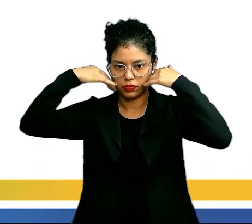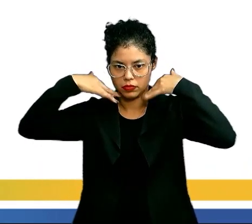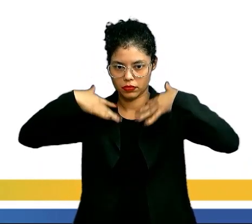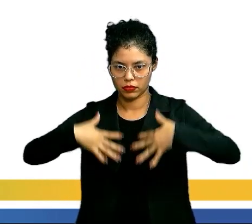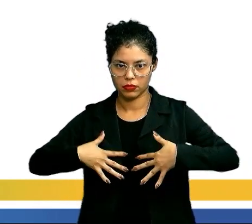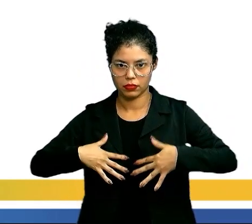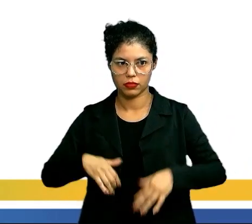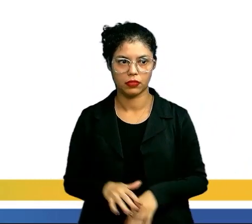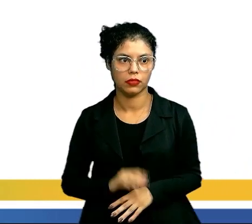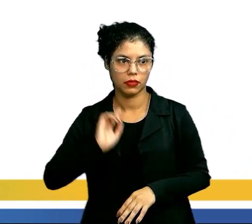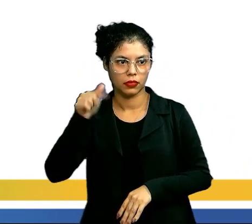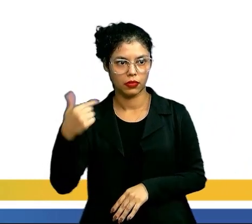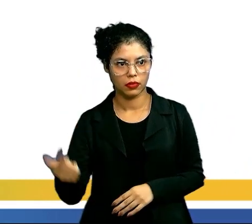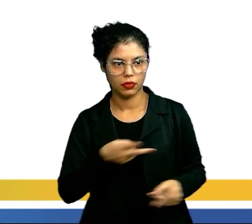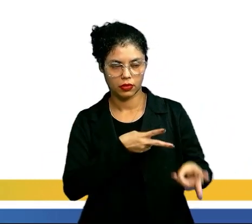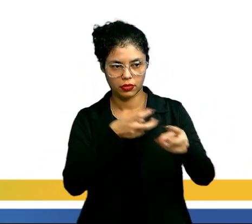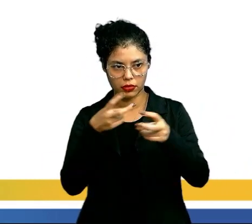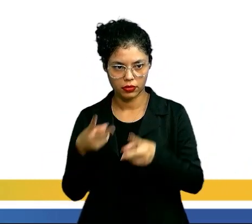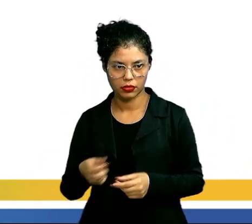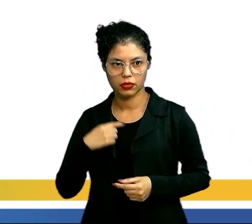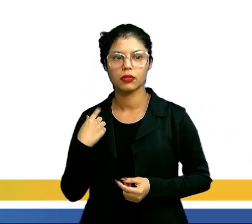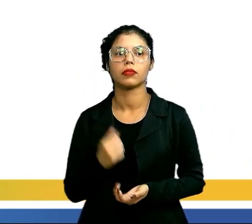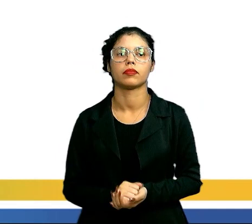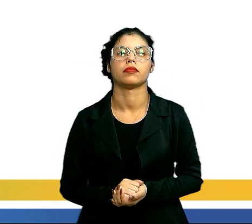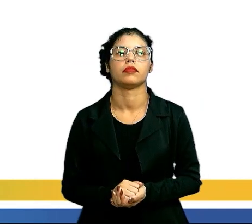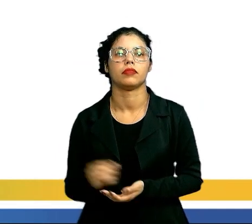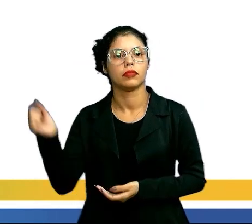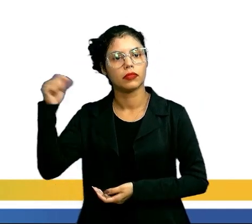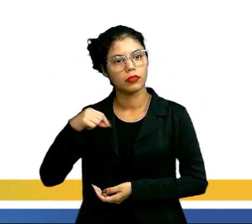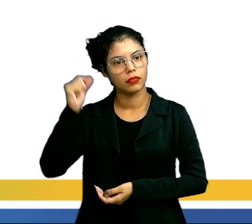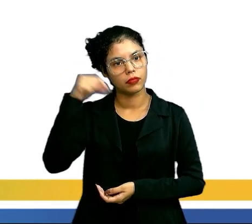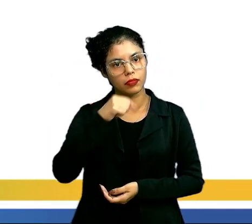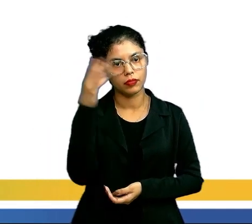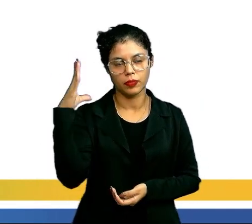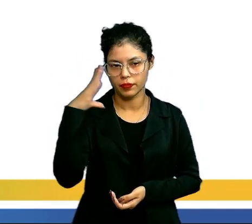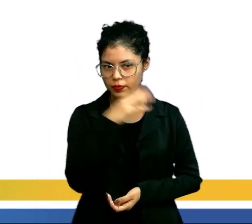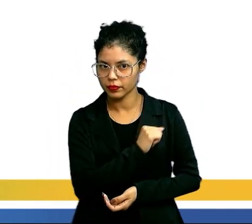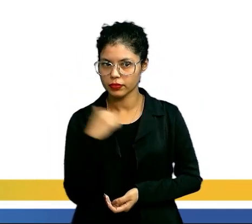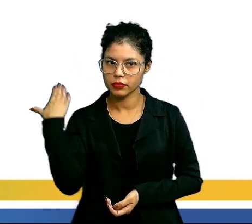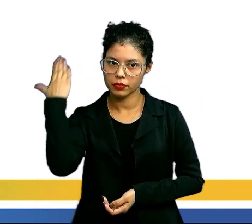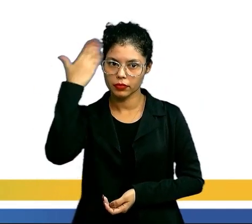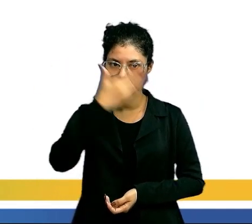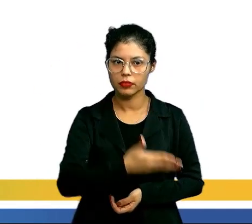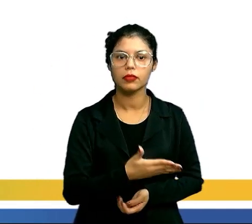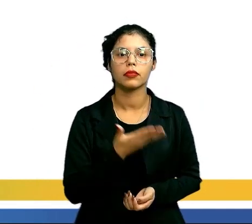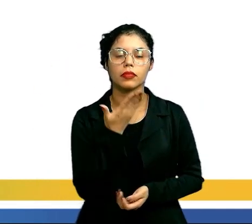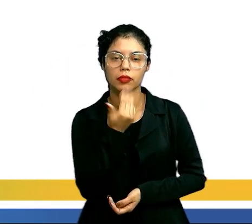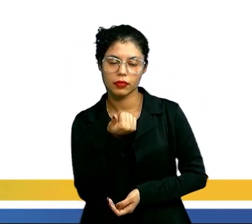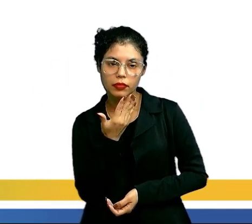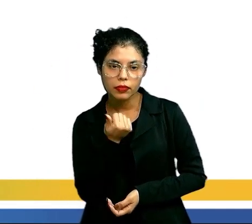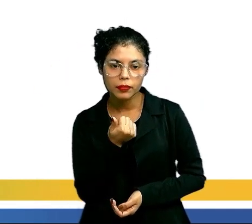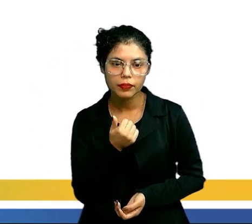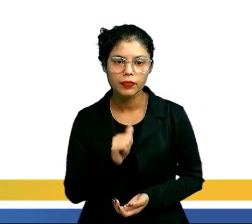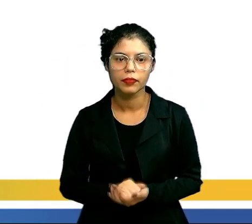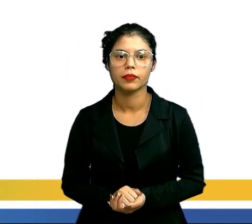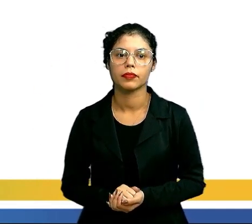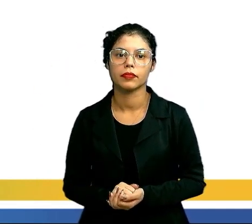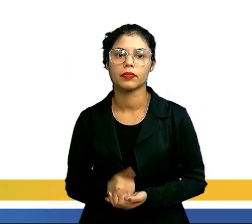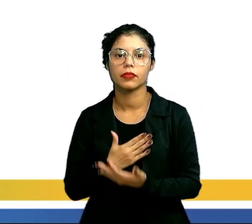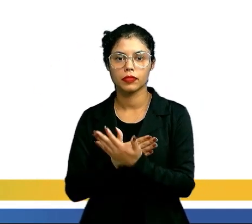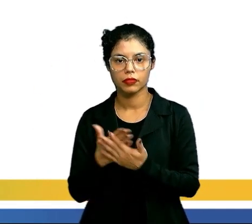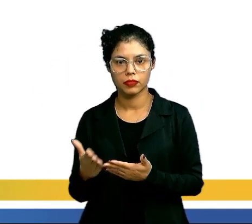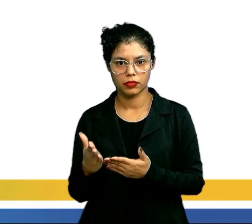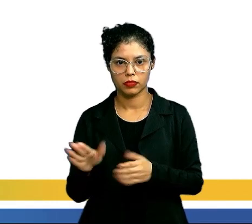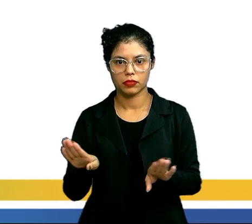durante a sudorese. Após perceber o indivíduo, voam rapidamente em direção à fonte